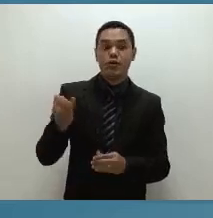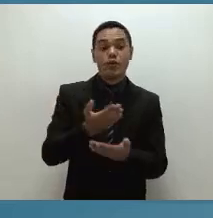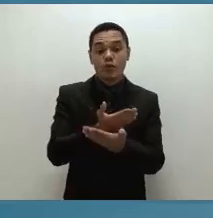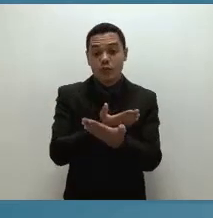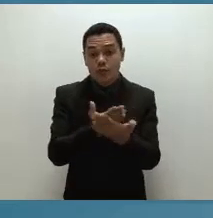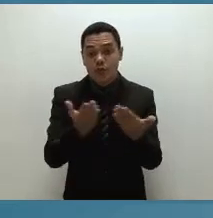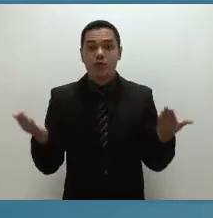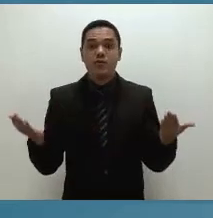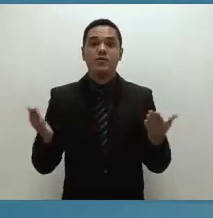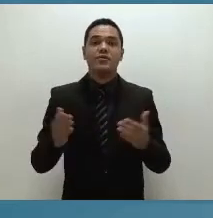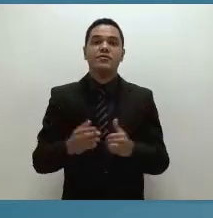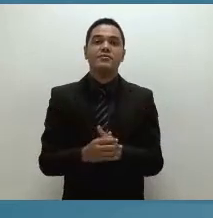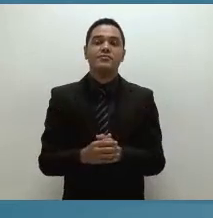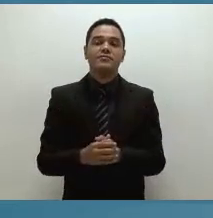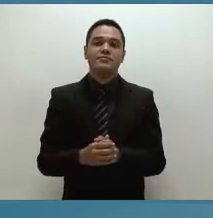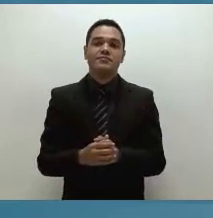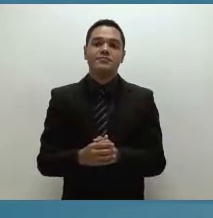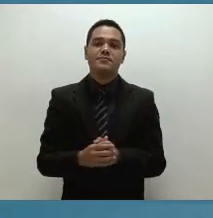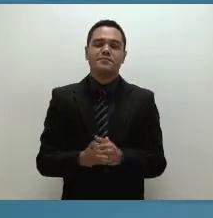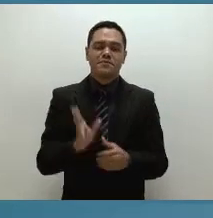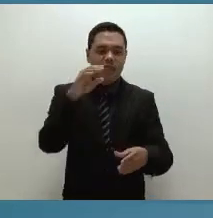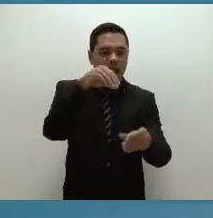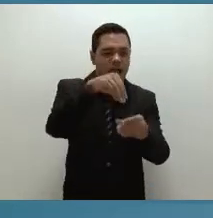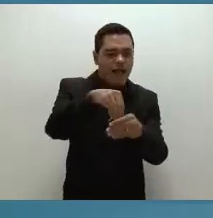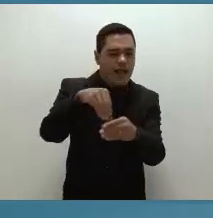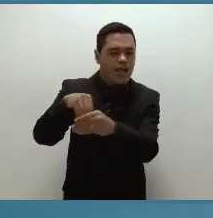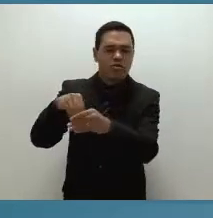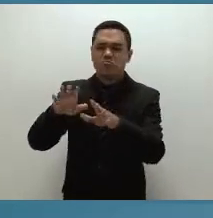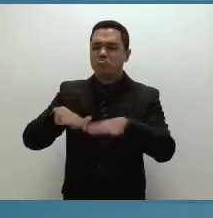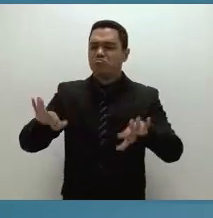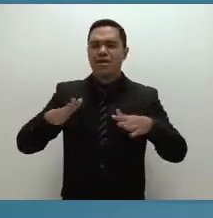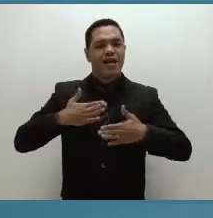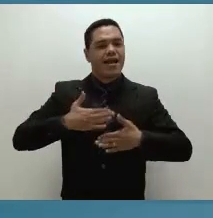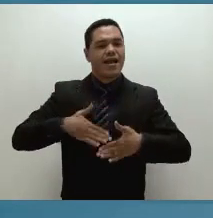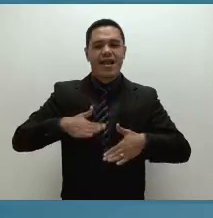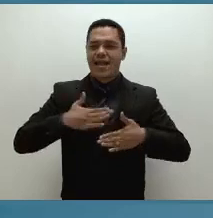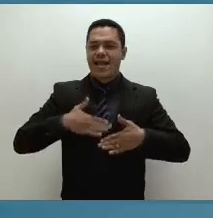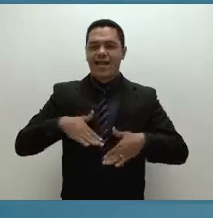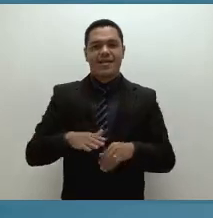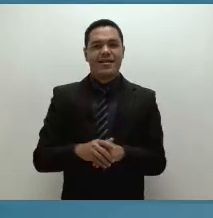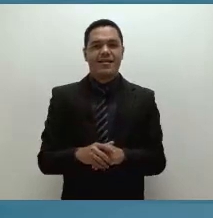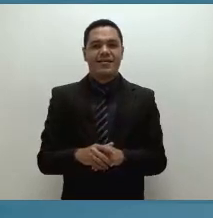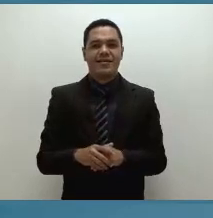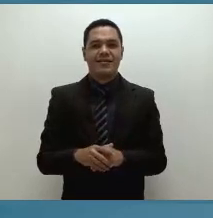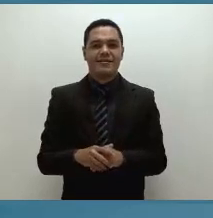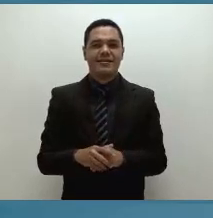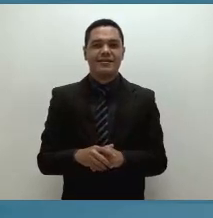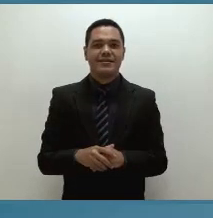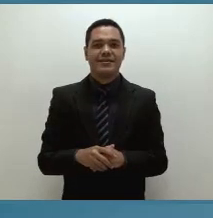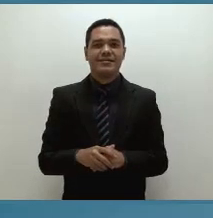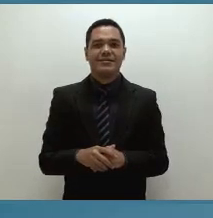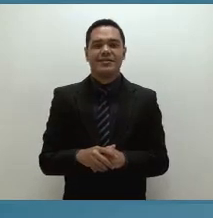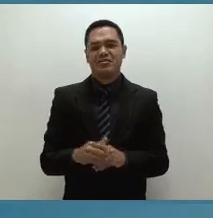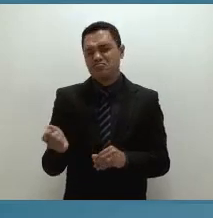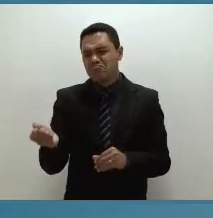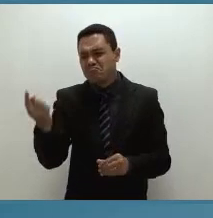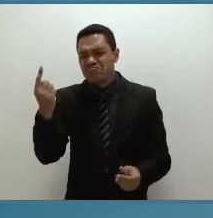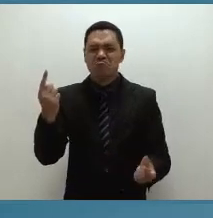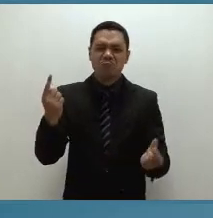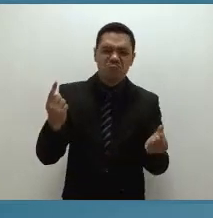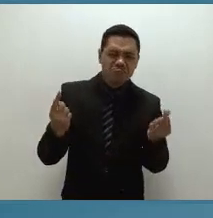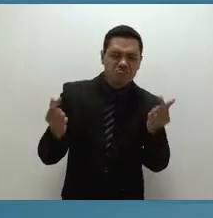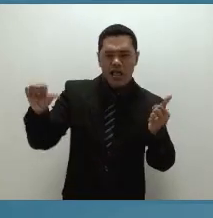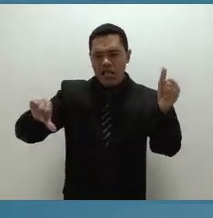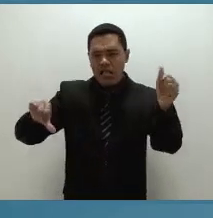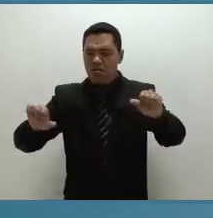escutem, todas. A eleição foi muito tranquila. Eventuais situações ocorrem em